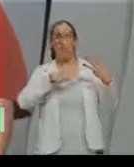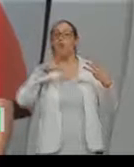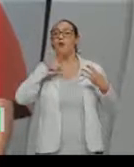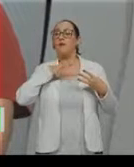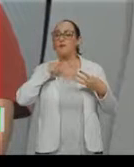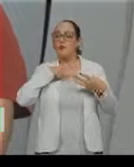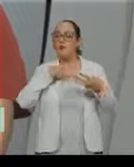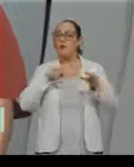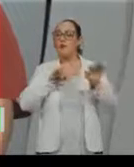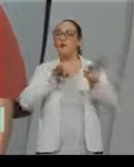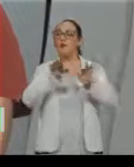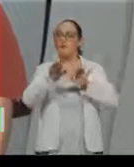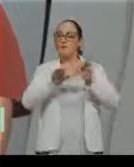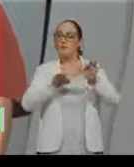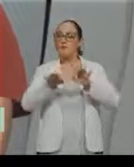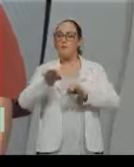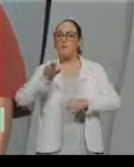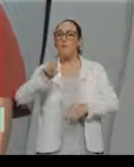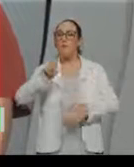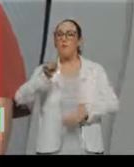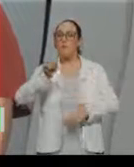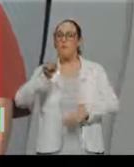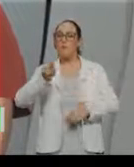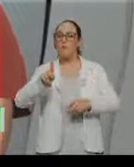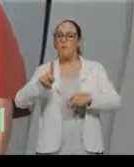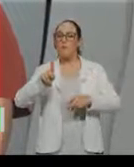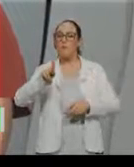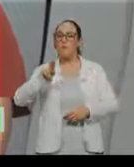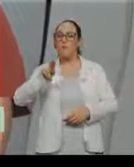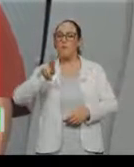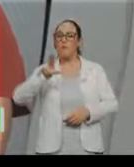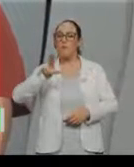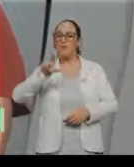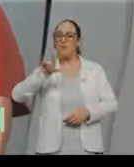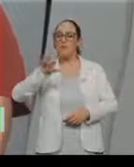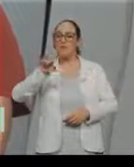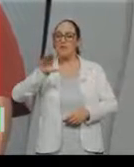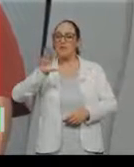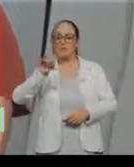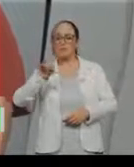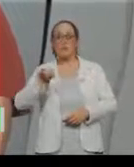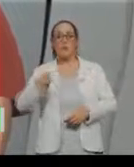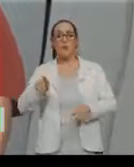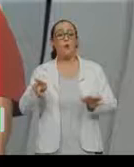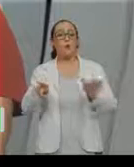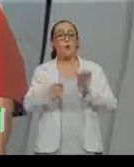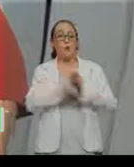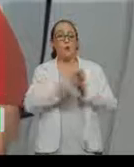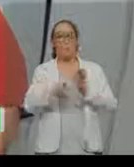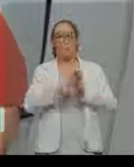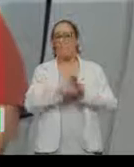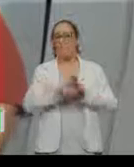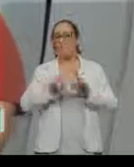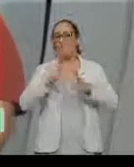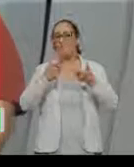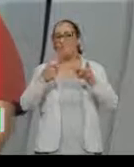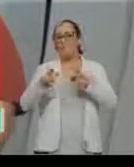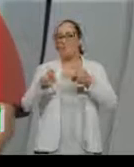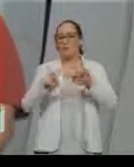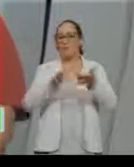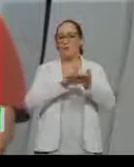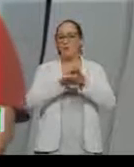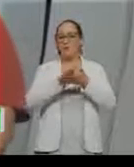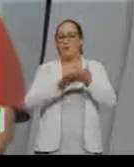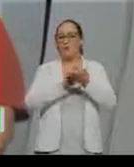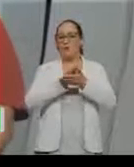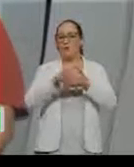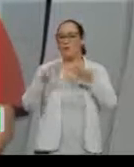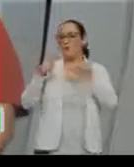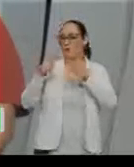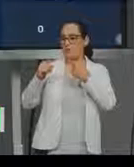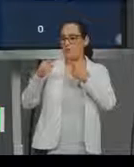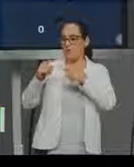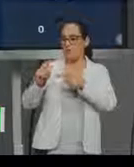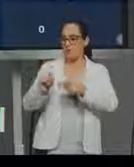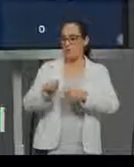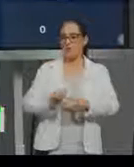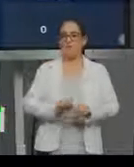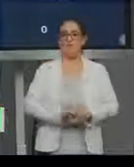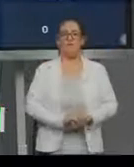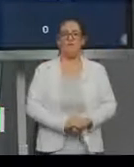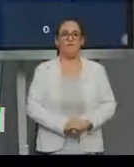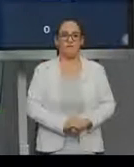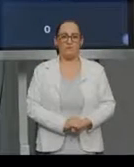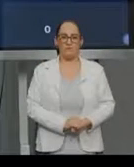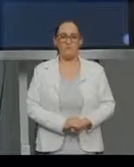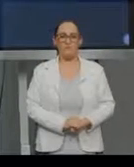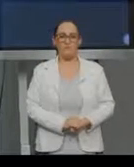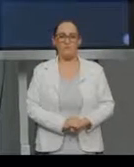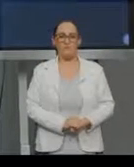da camada mais pobre, e praticamente não vai haver contestação sobre suas ações. Excelente, professor.